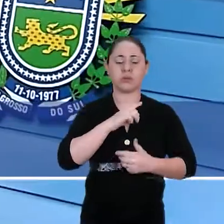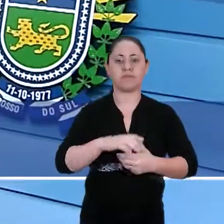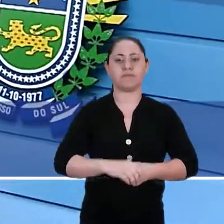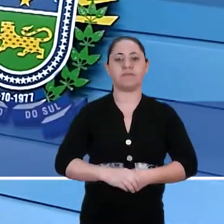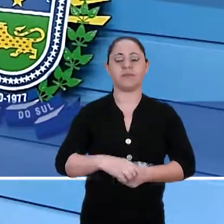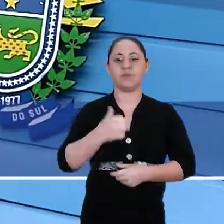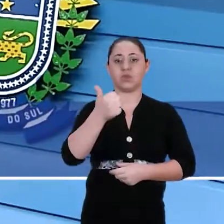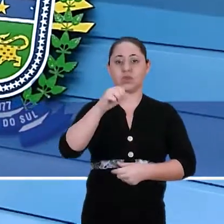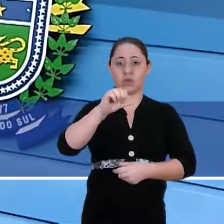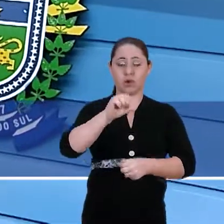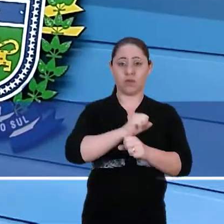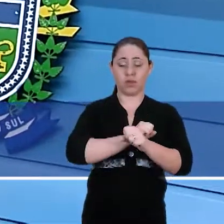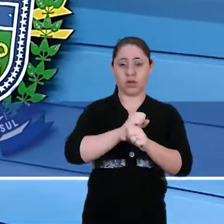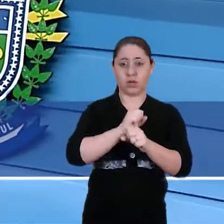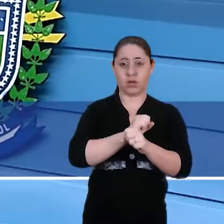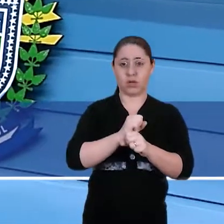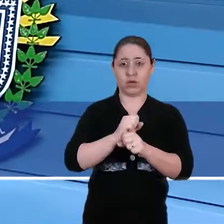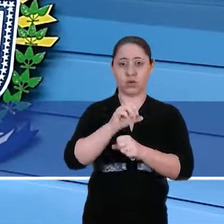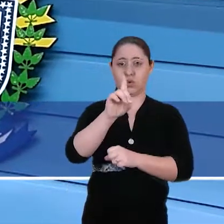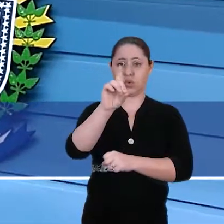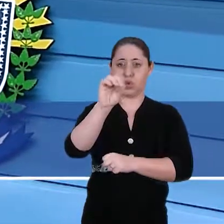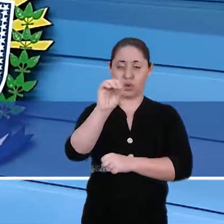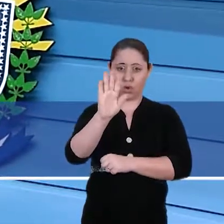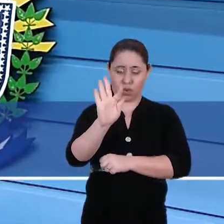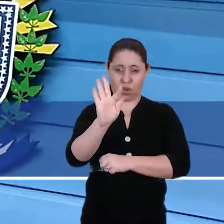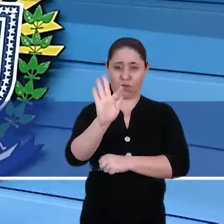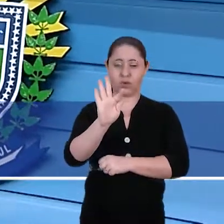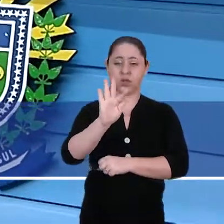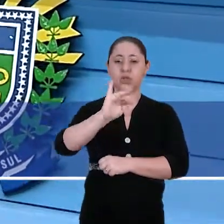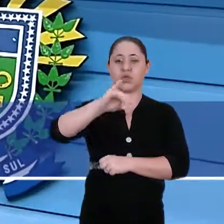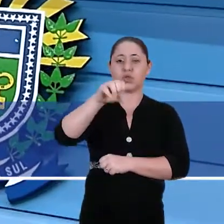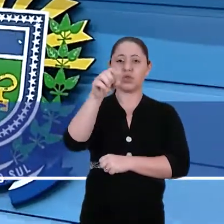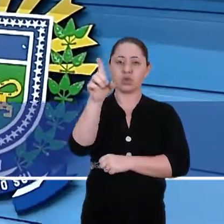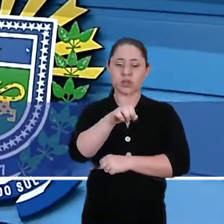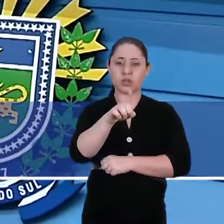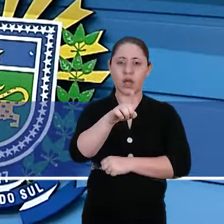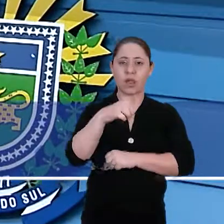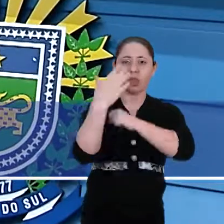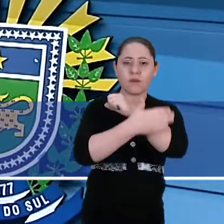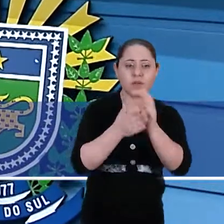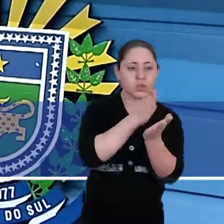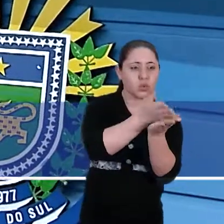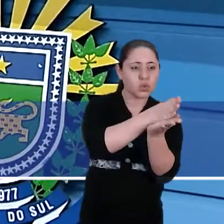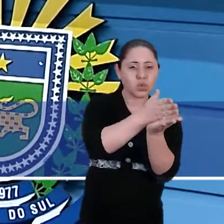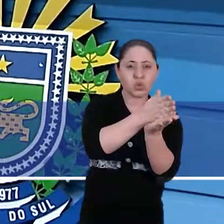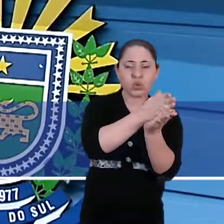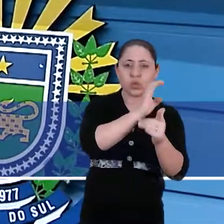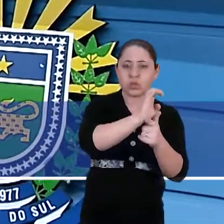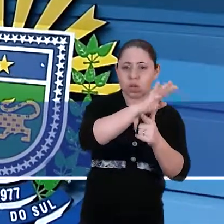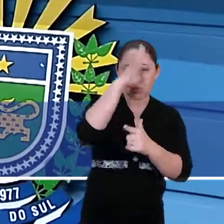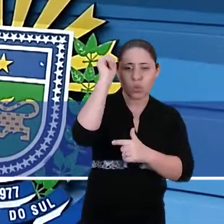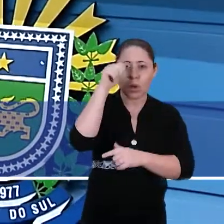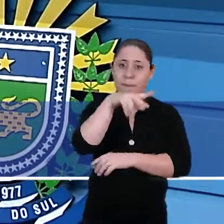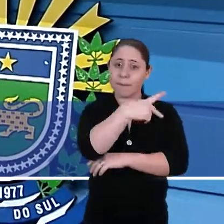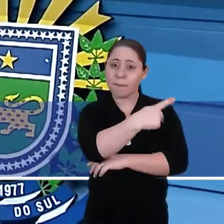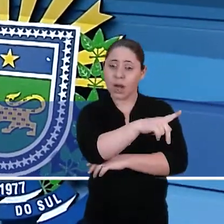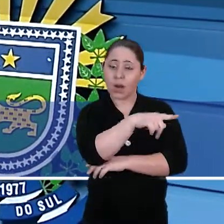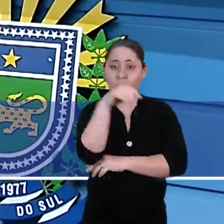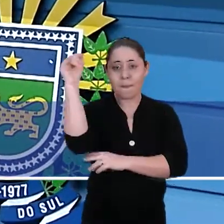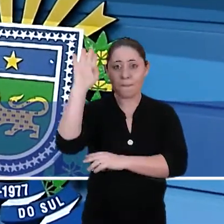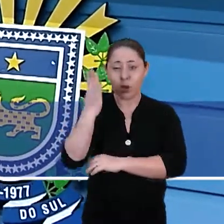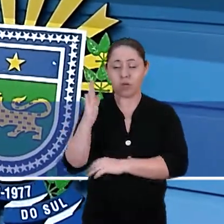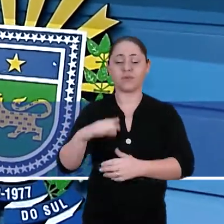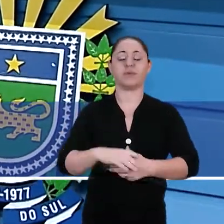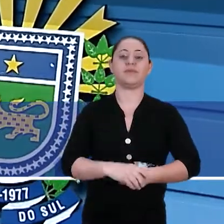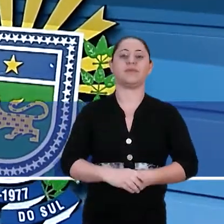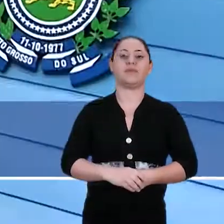Com 19 anos no DOF, o 2º sargento José Gilson Cabreira atua hoje na defesa das fronteiras sul-mato-grossenses com o Paraguai